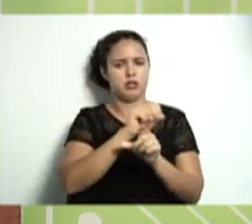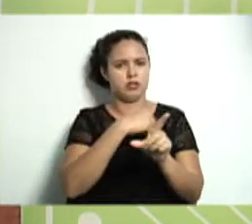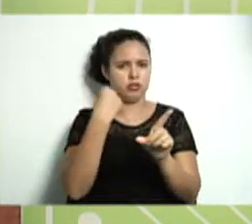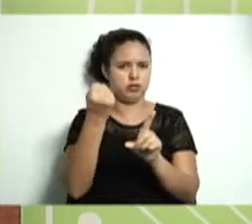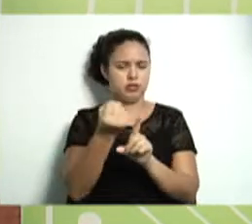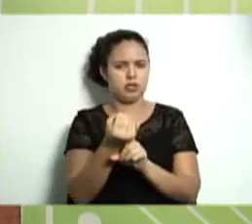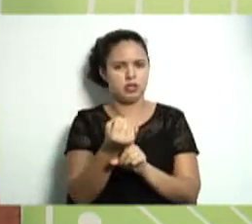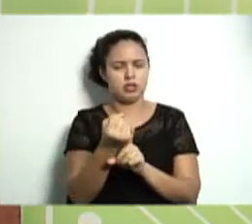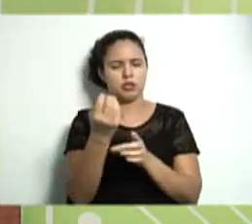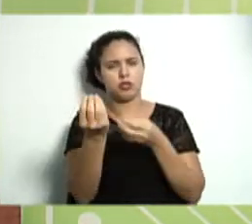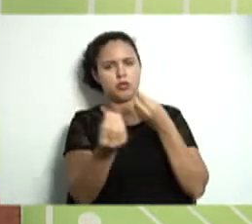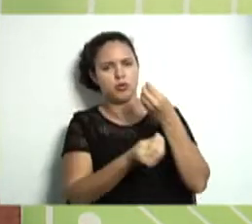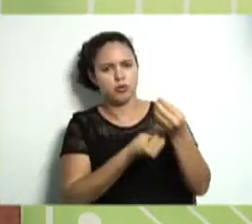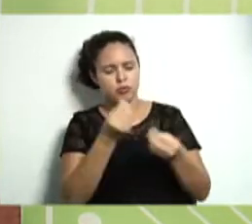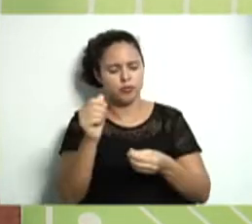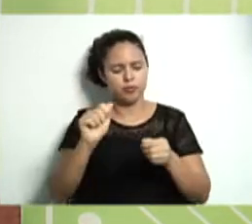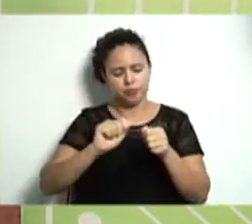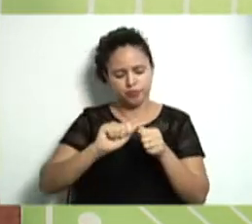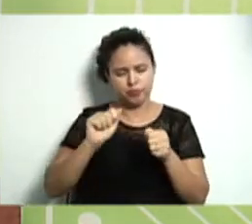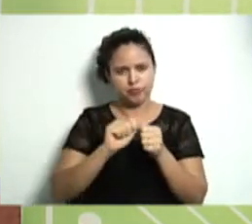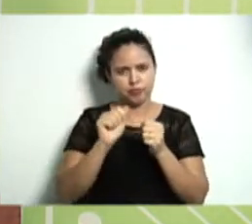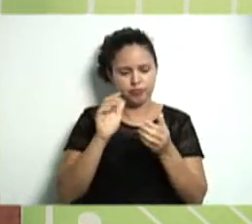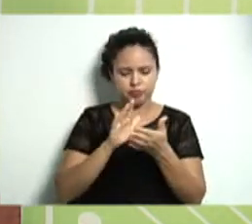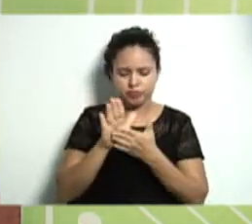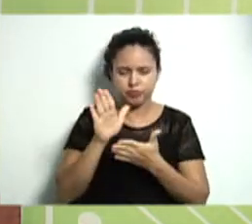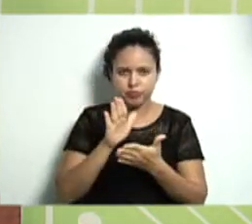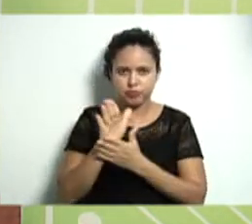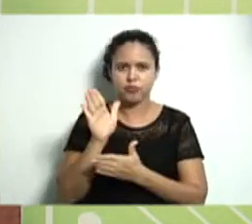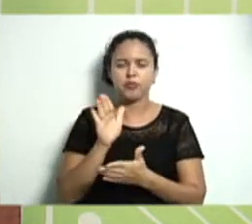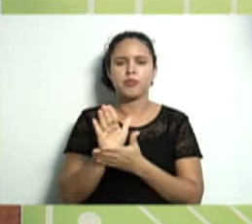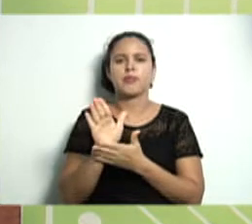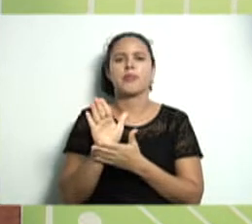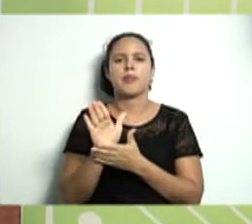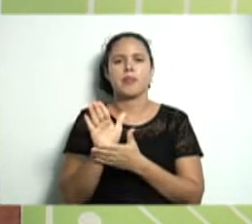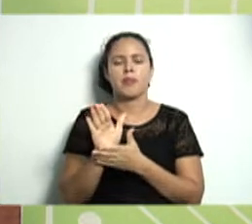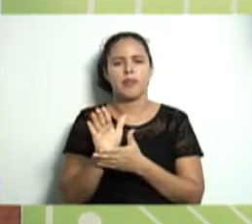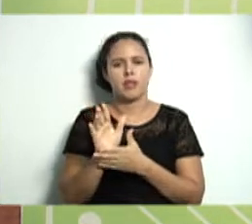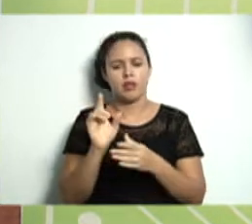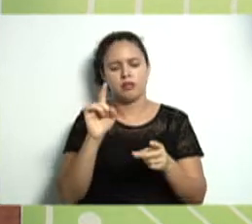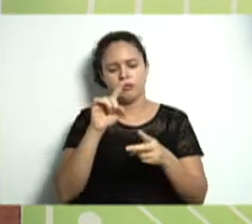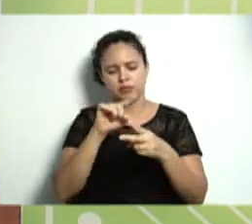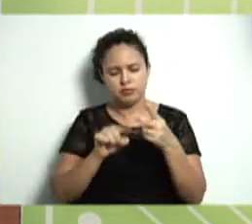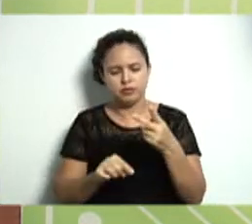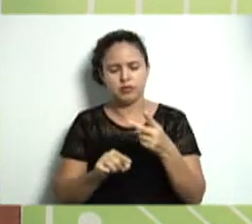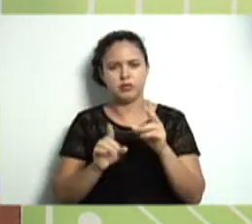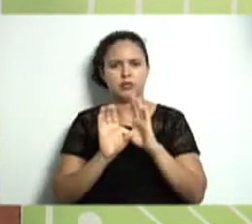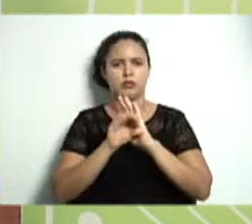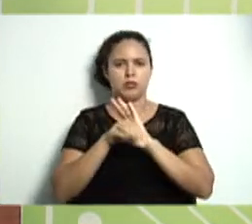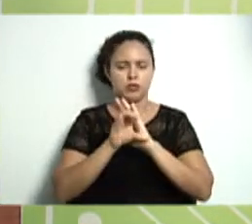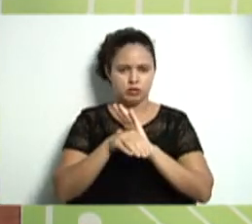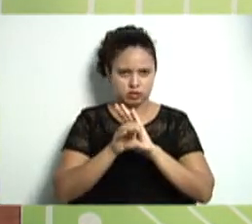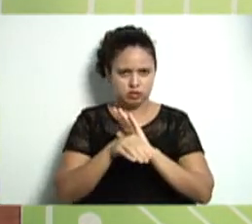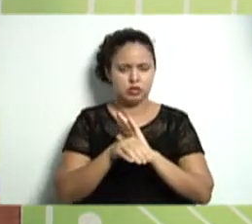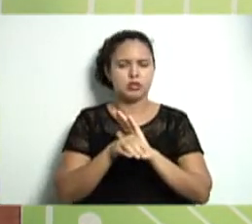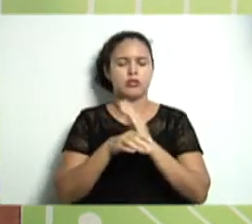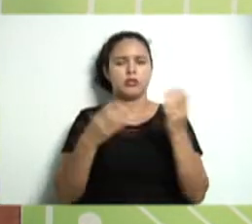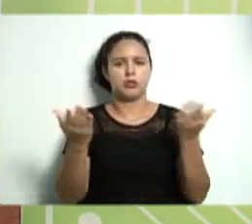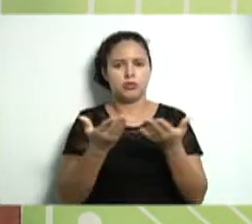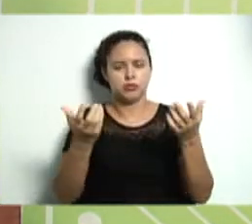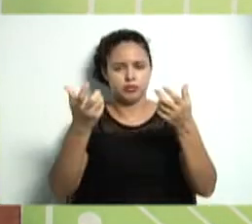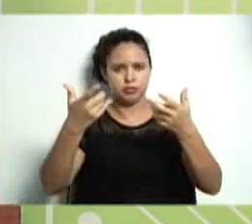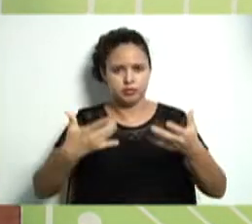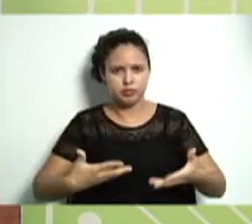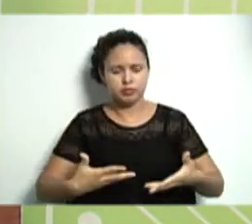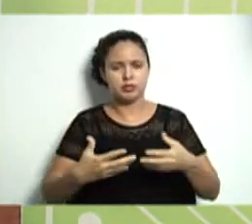O modo de produção e a centralidade do trabalho foram 2 dos importantes conceitos dessa aula de